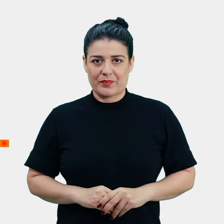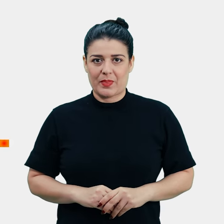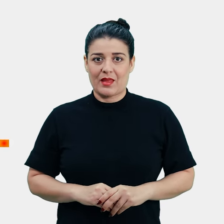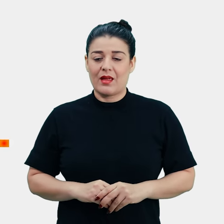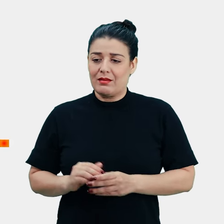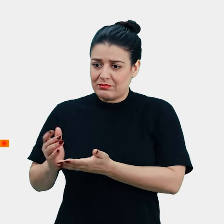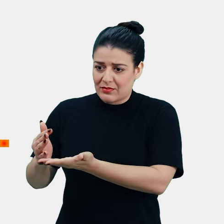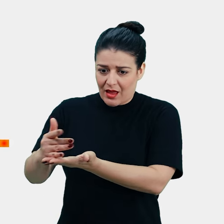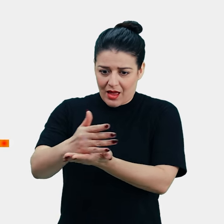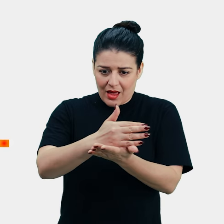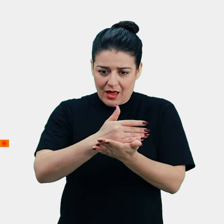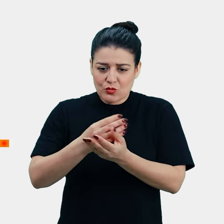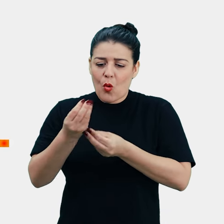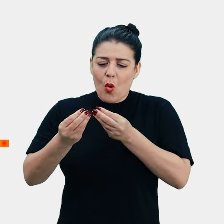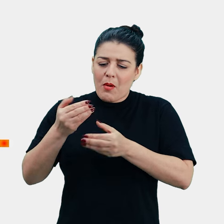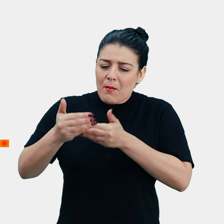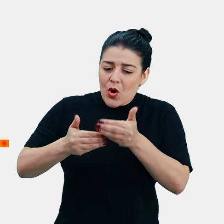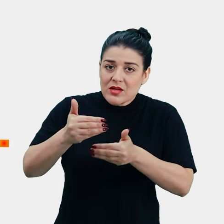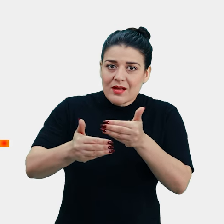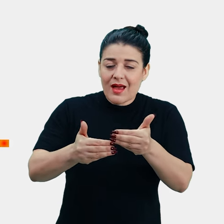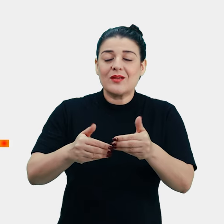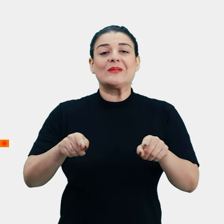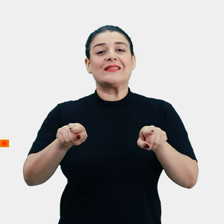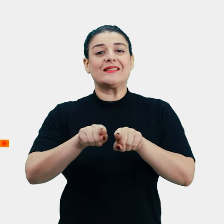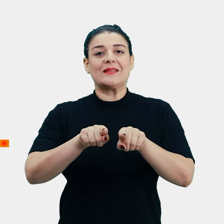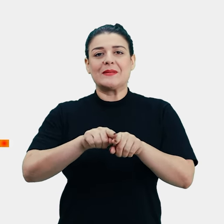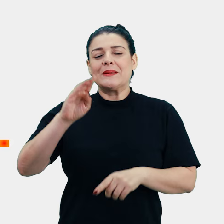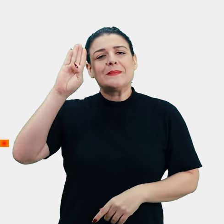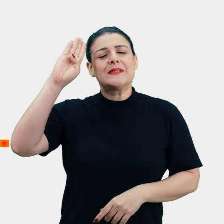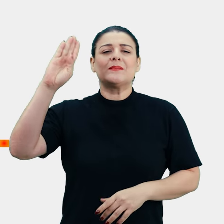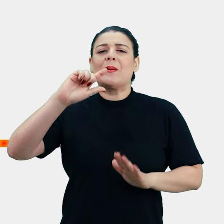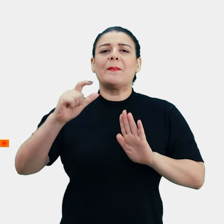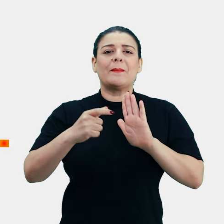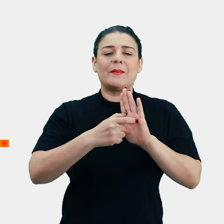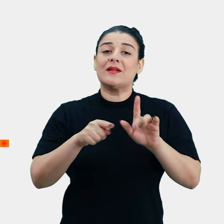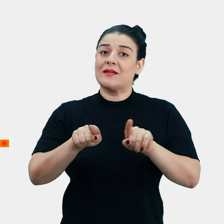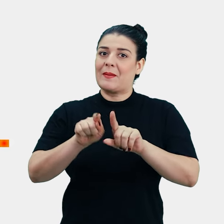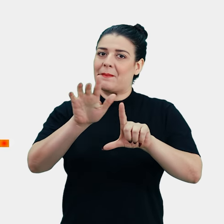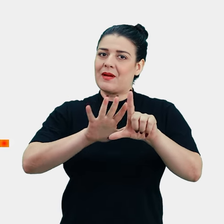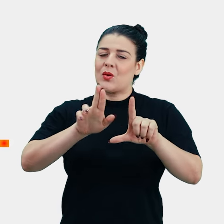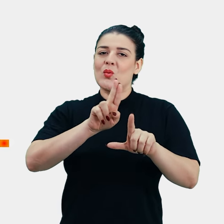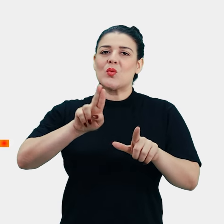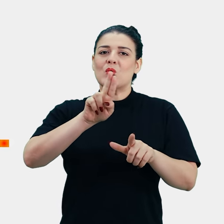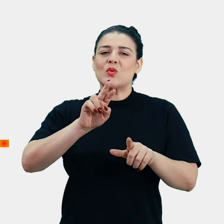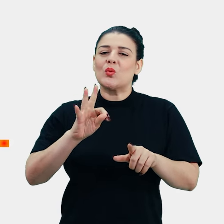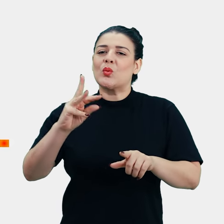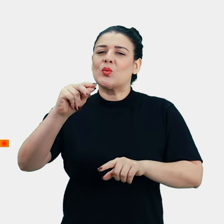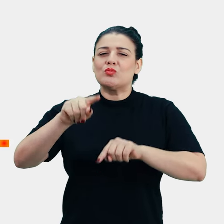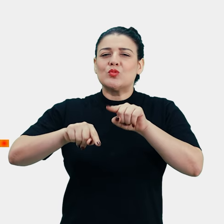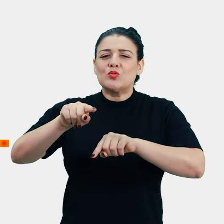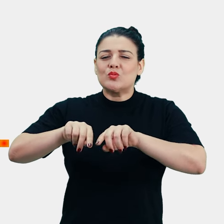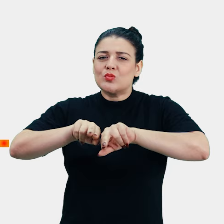dos dados de espectrometria de massas e os principais softwares e plataformas que são utilizadas para anotação de